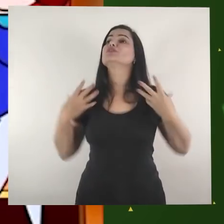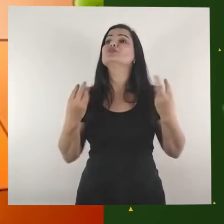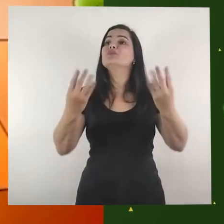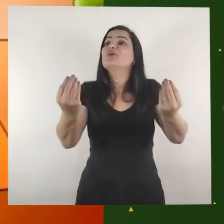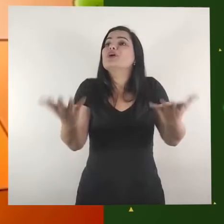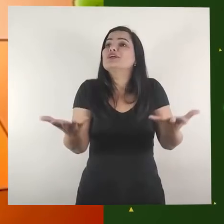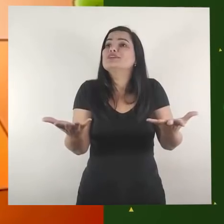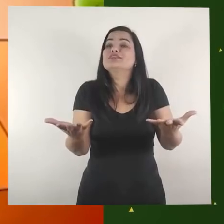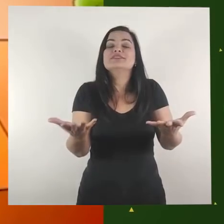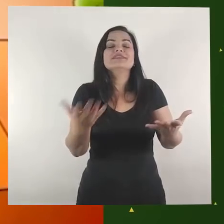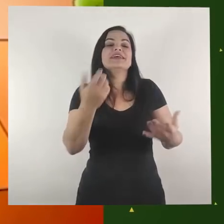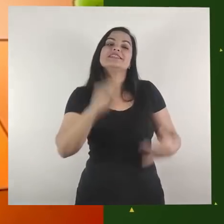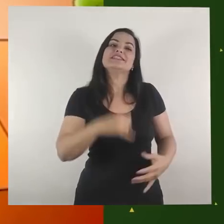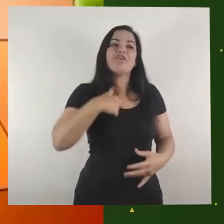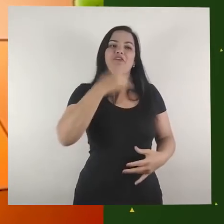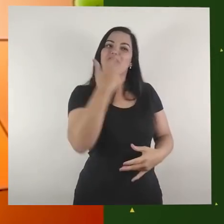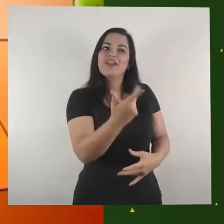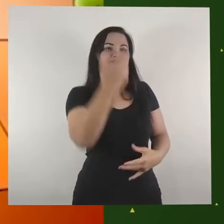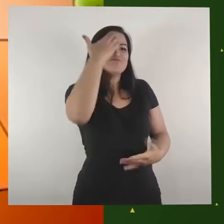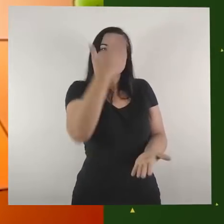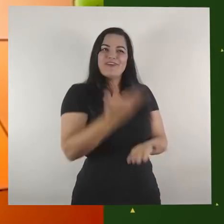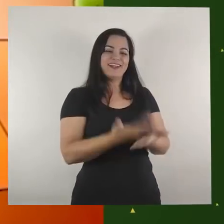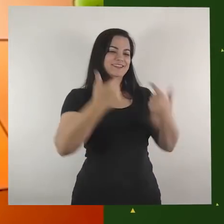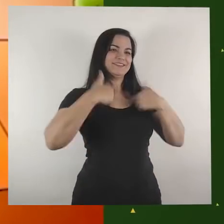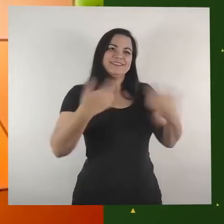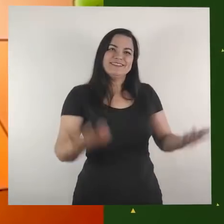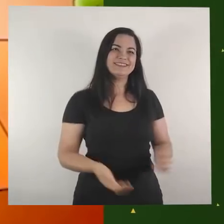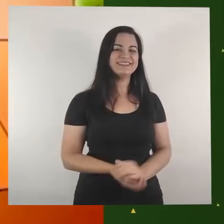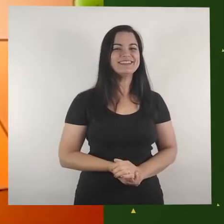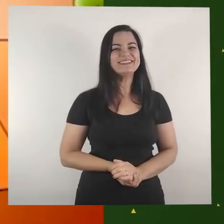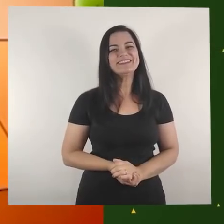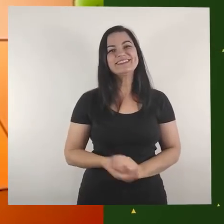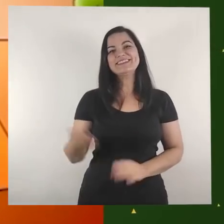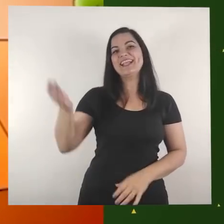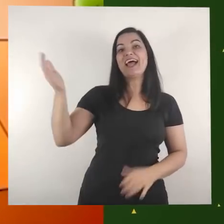sabedoria? Se eu contar, você não vai acreditar.